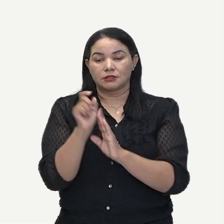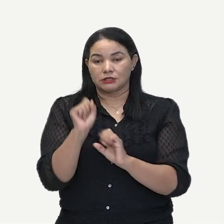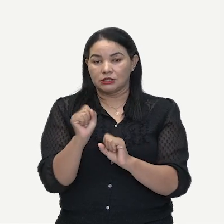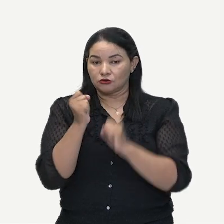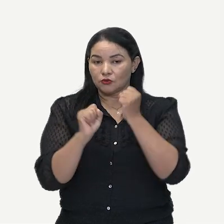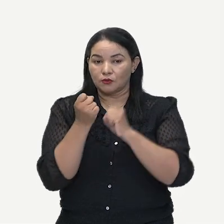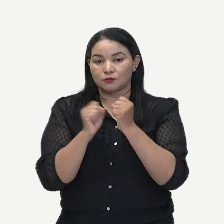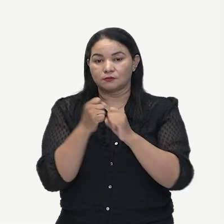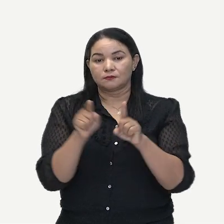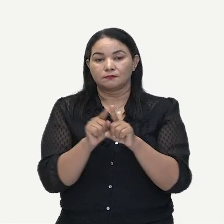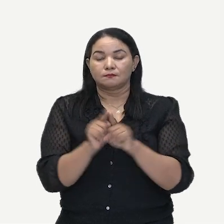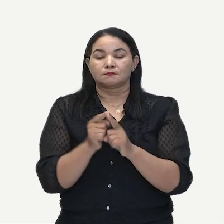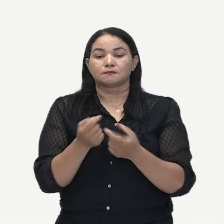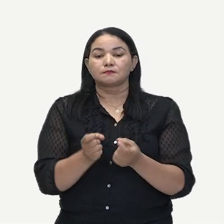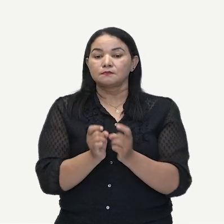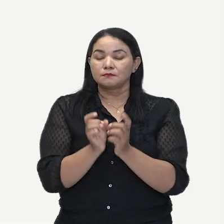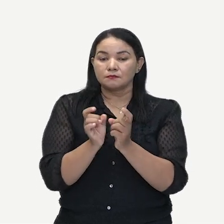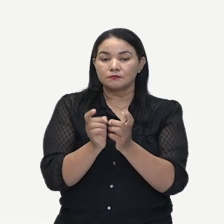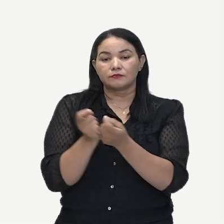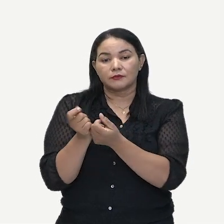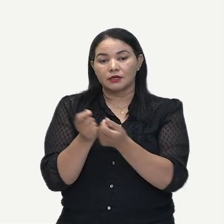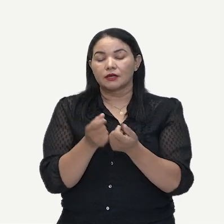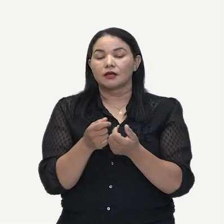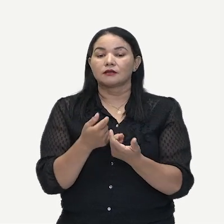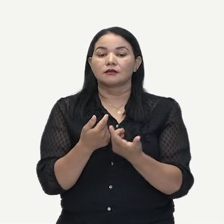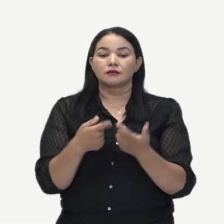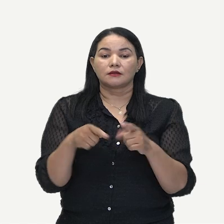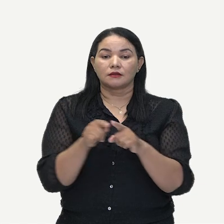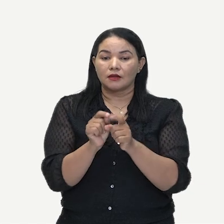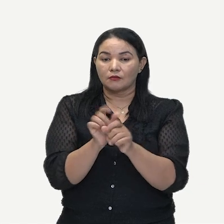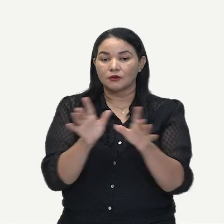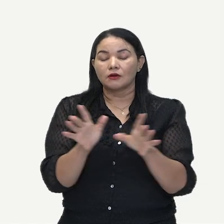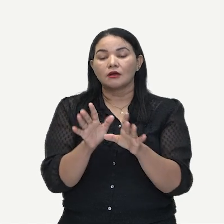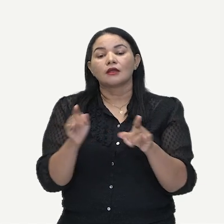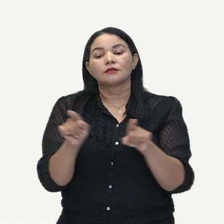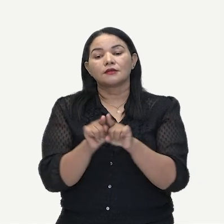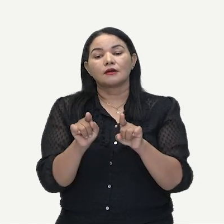a abertura dos mercados, ok?